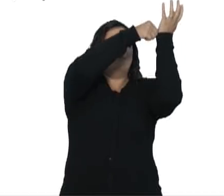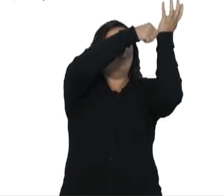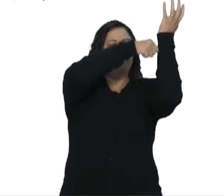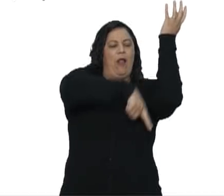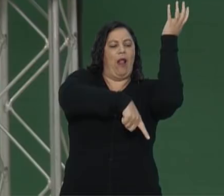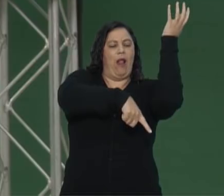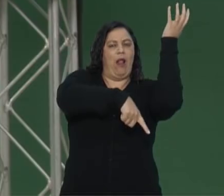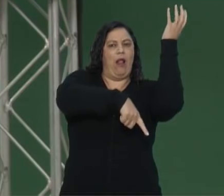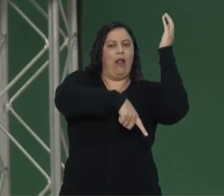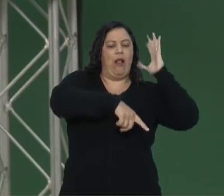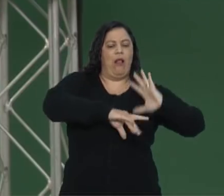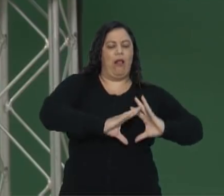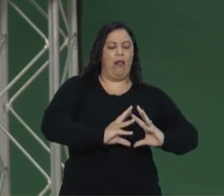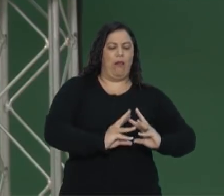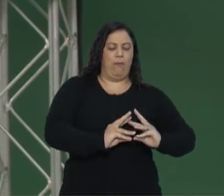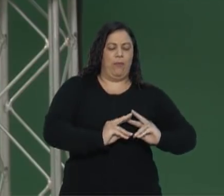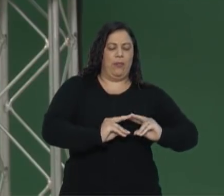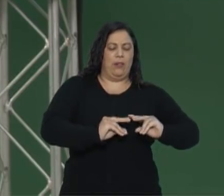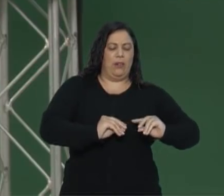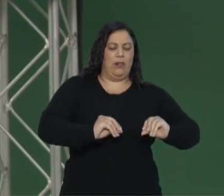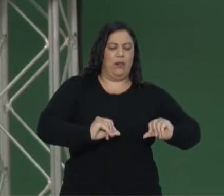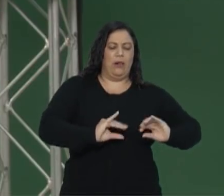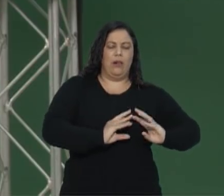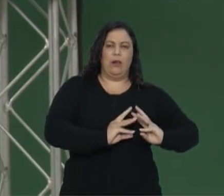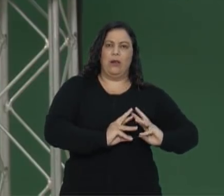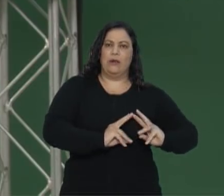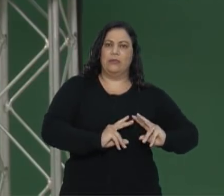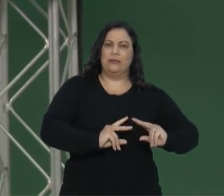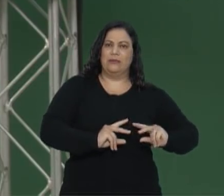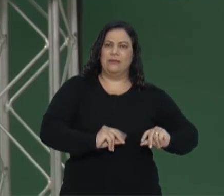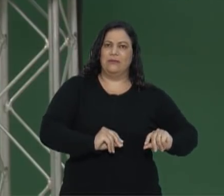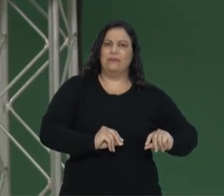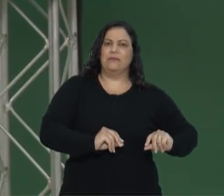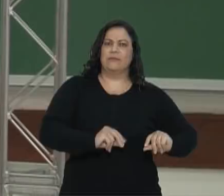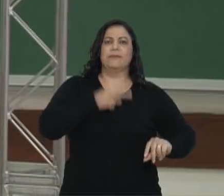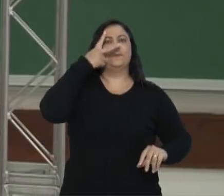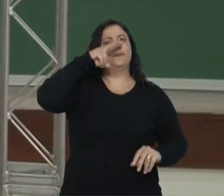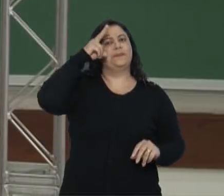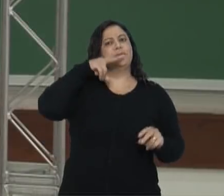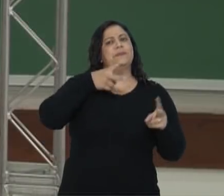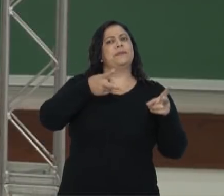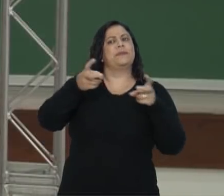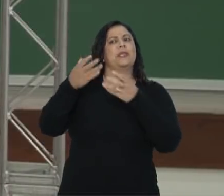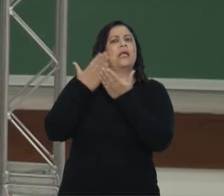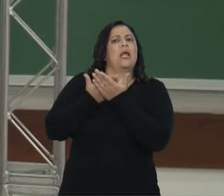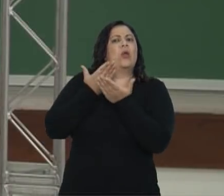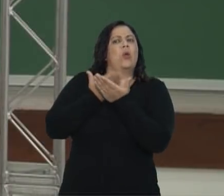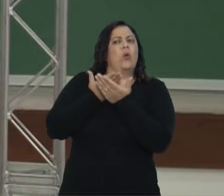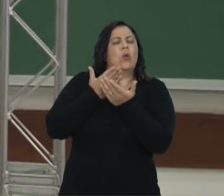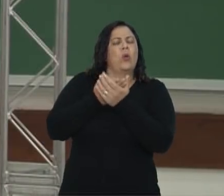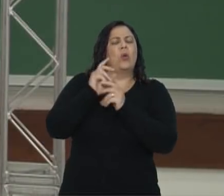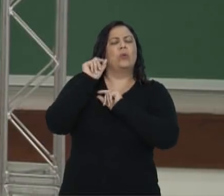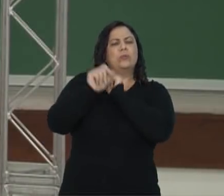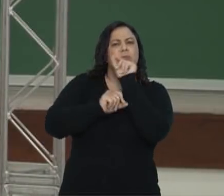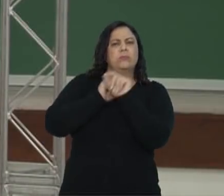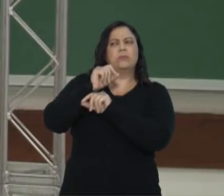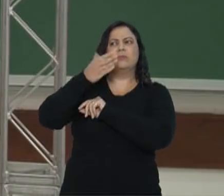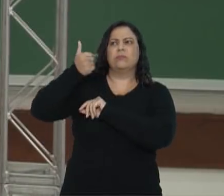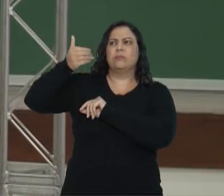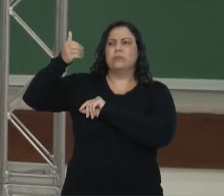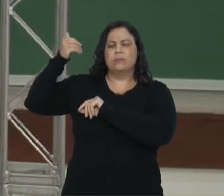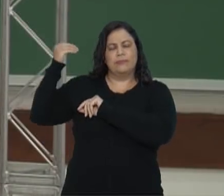gente vai perceber e a gente vai lembrar na aula de hoje dos decompositores. Vocês lembram nas nossas primeiras aulas, quando a gente